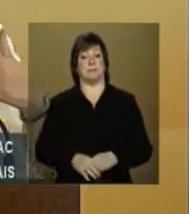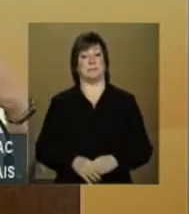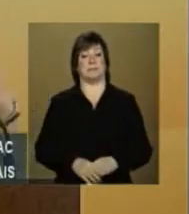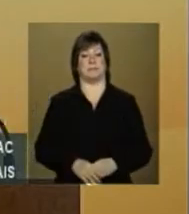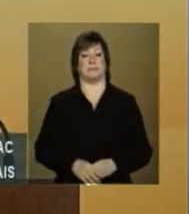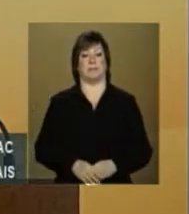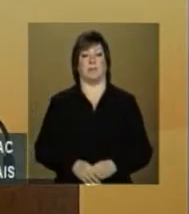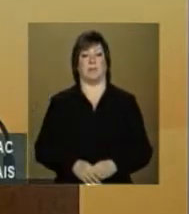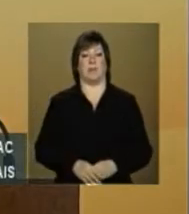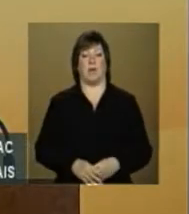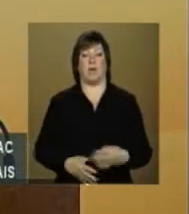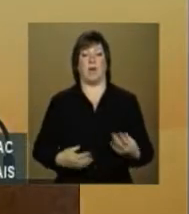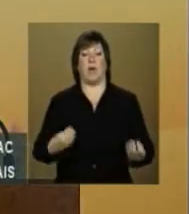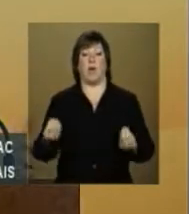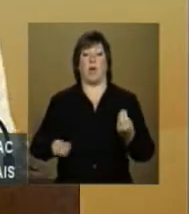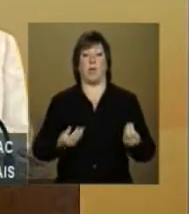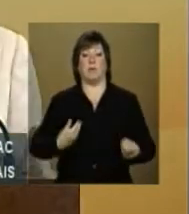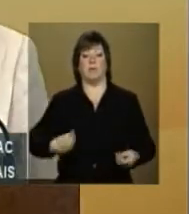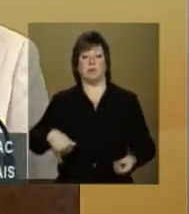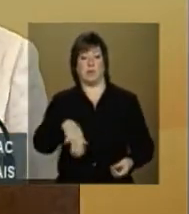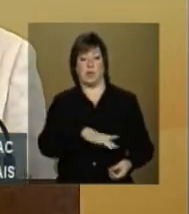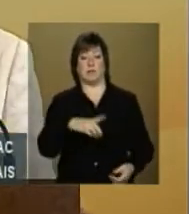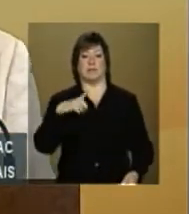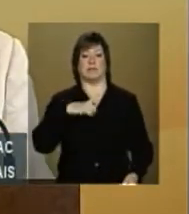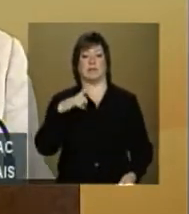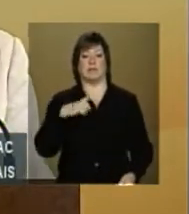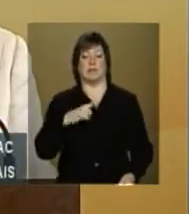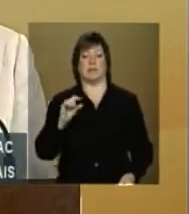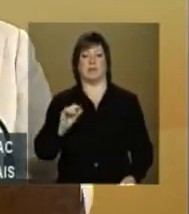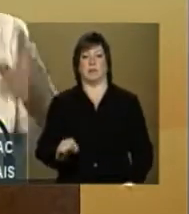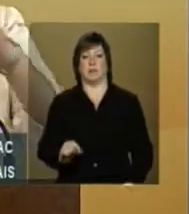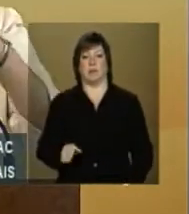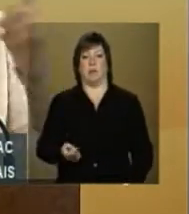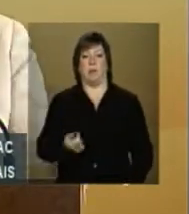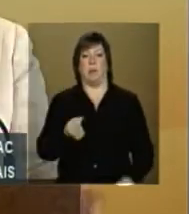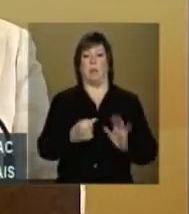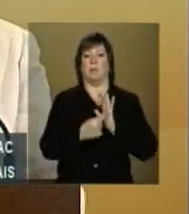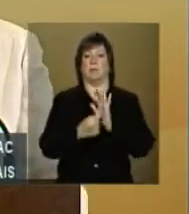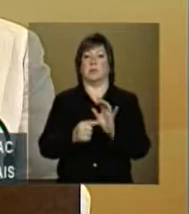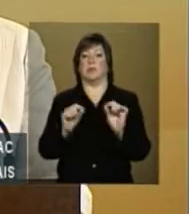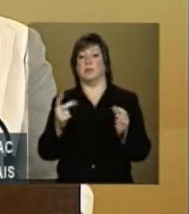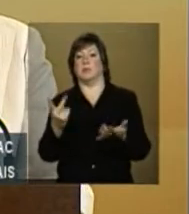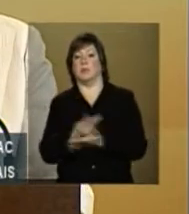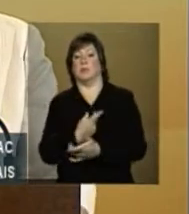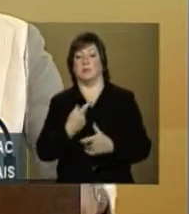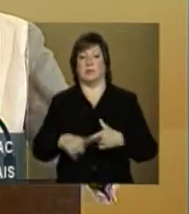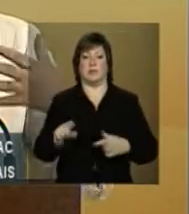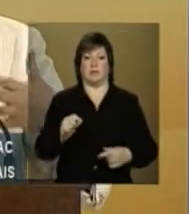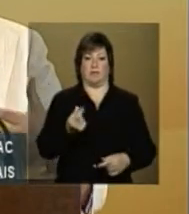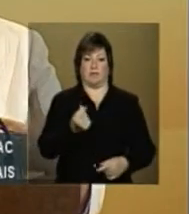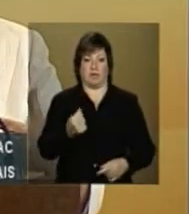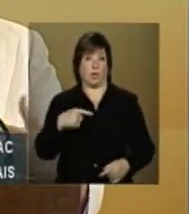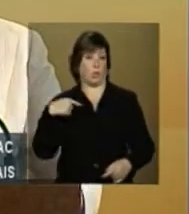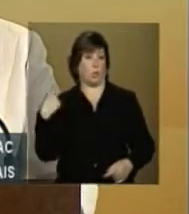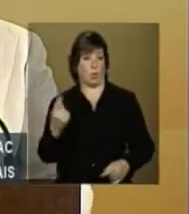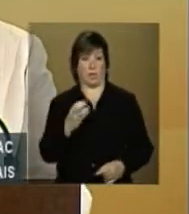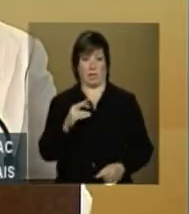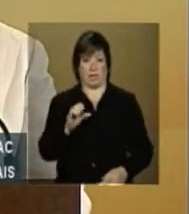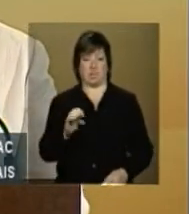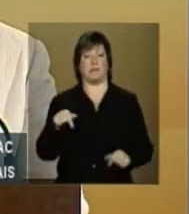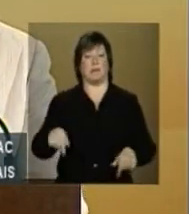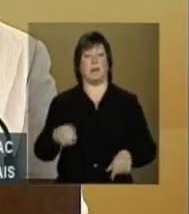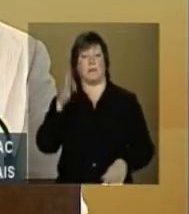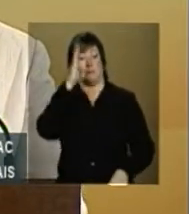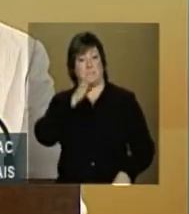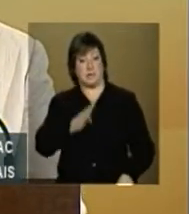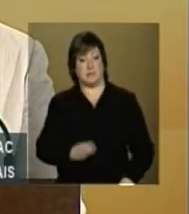como nós temos pouca exposição financeira a toda a crise, a situação do Brasil